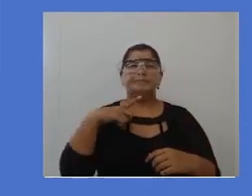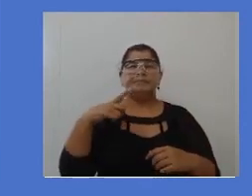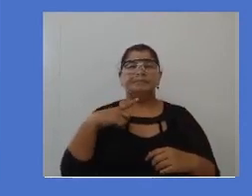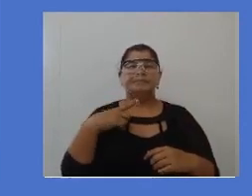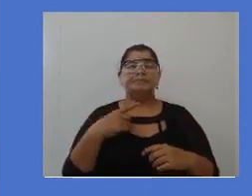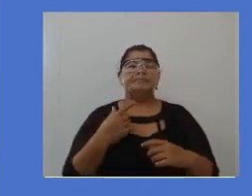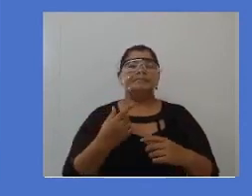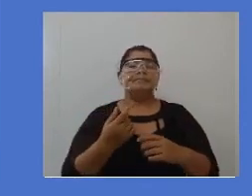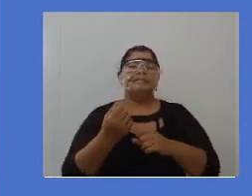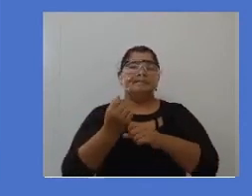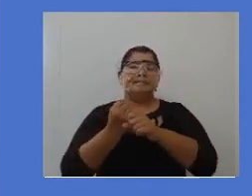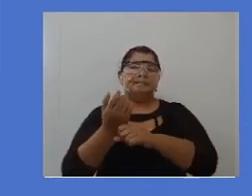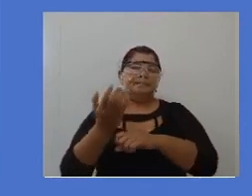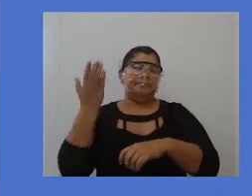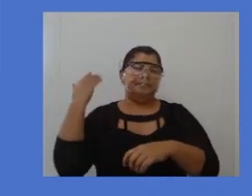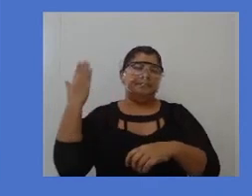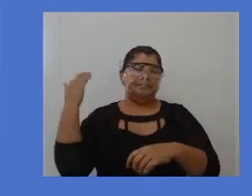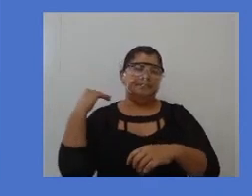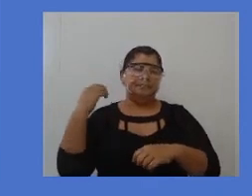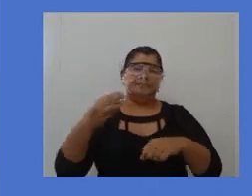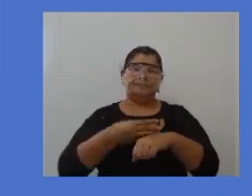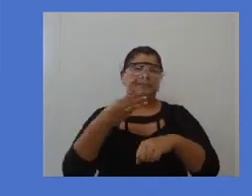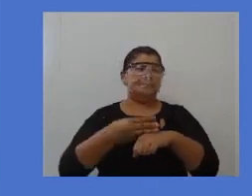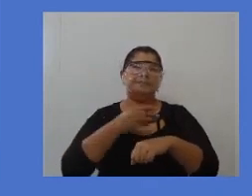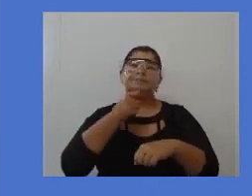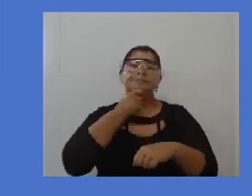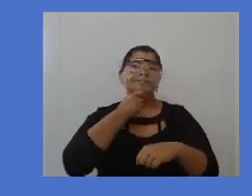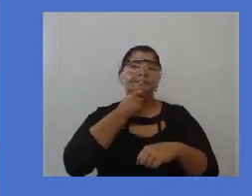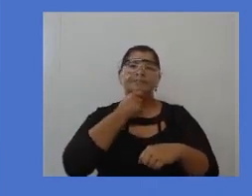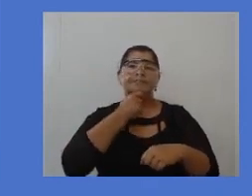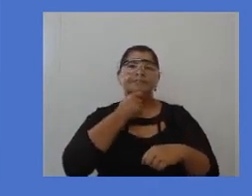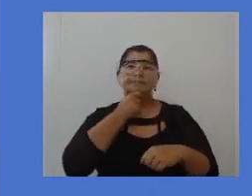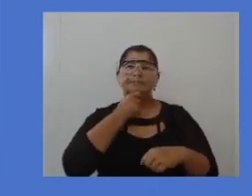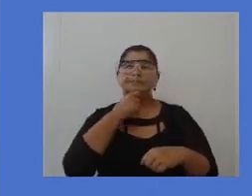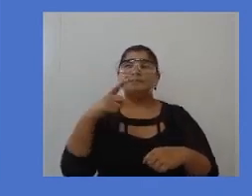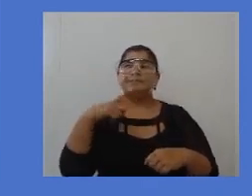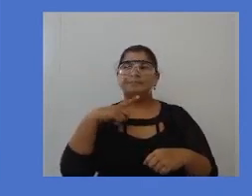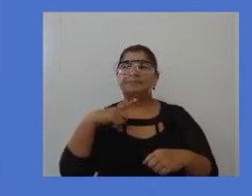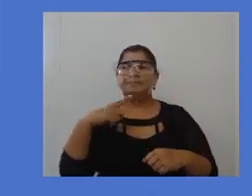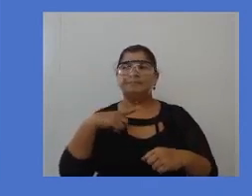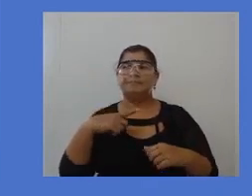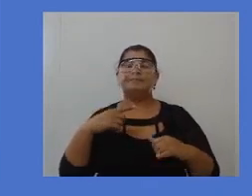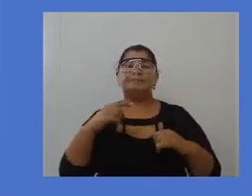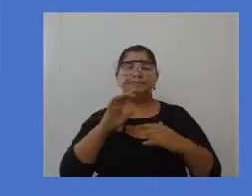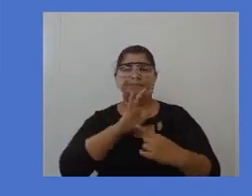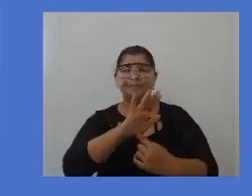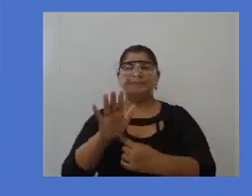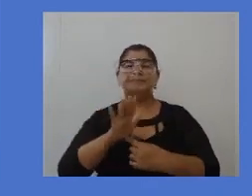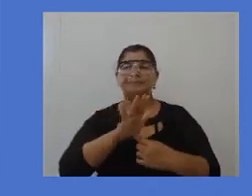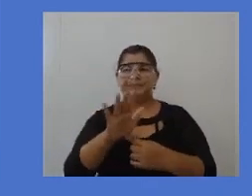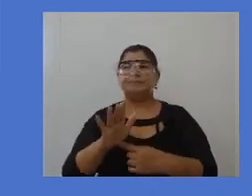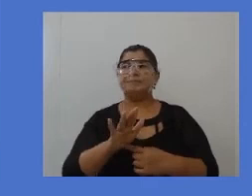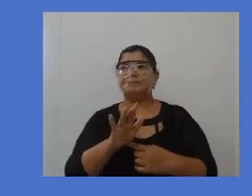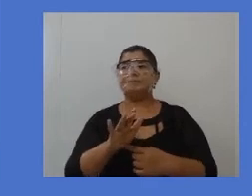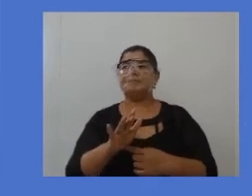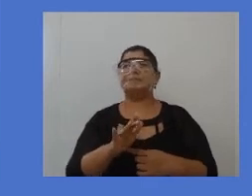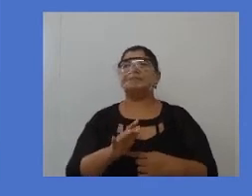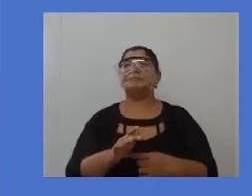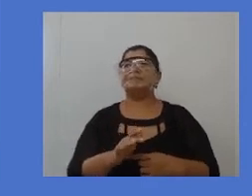desde antes do advento do WhatsApp. Não existia o WhatsApp ainda e essa imagem já avançava por aí. Muito